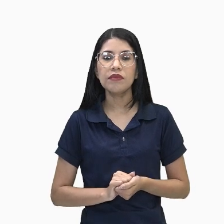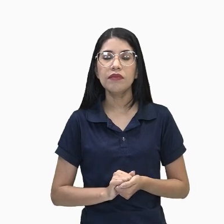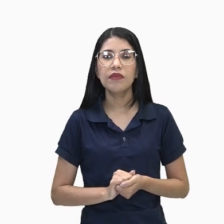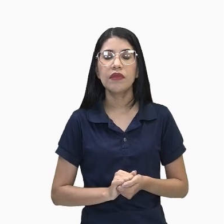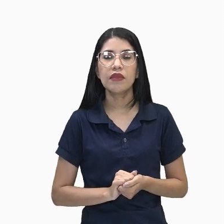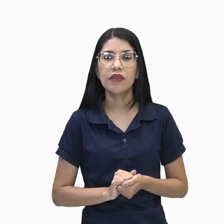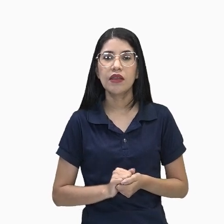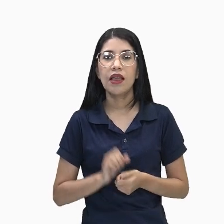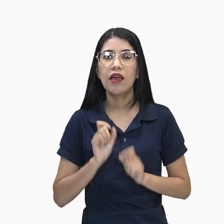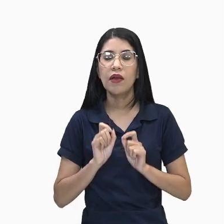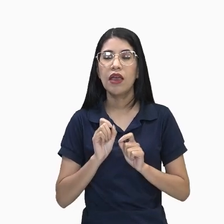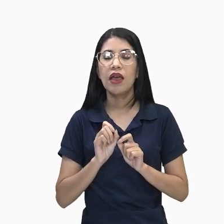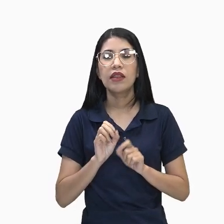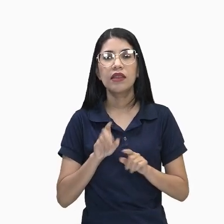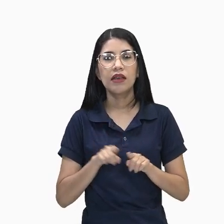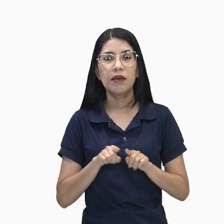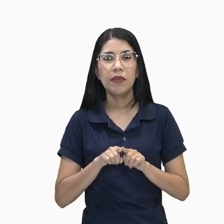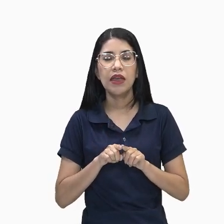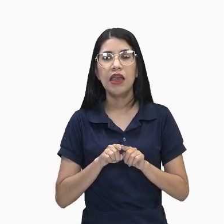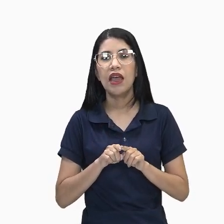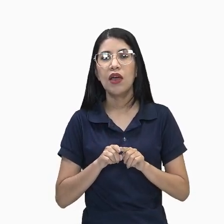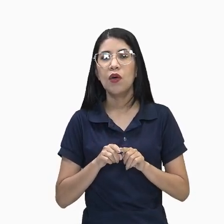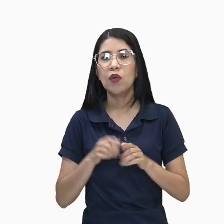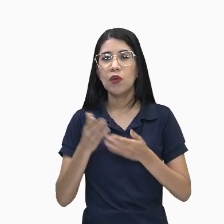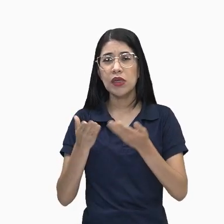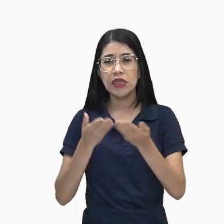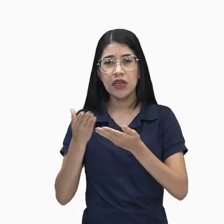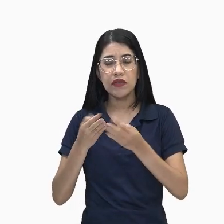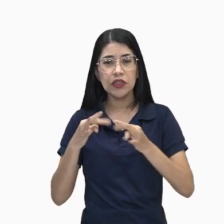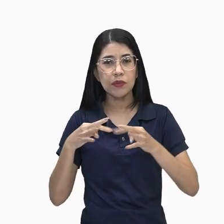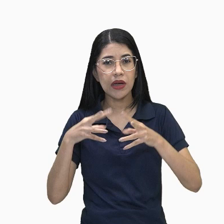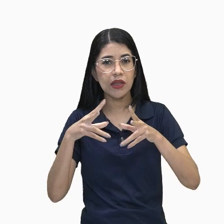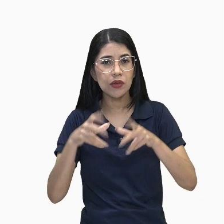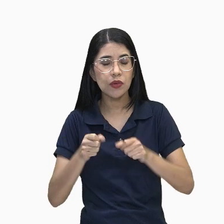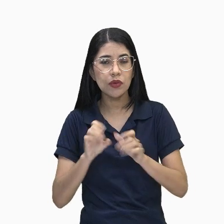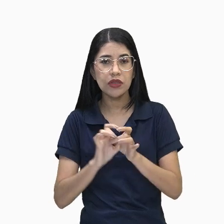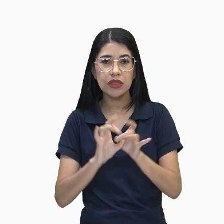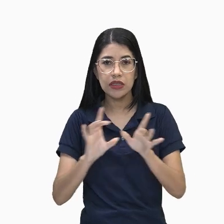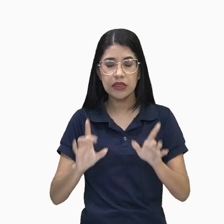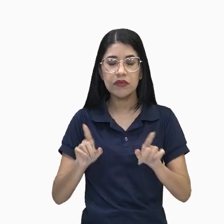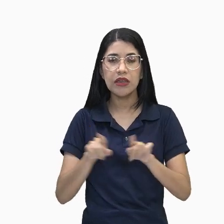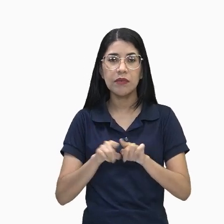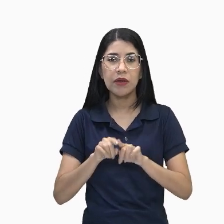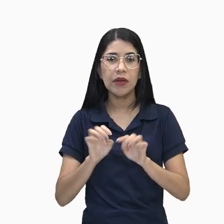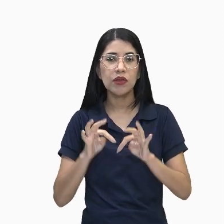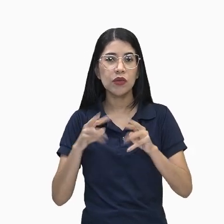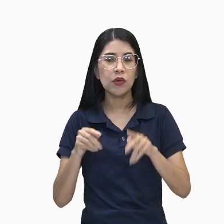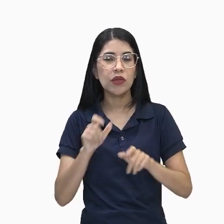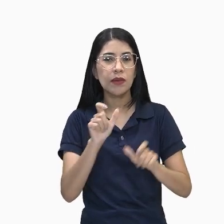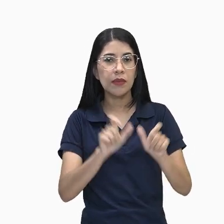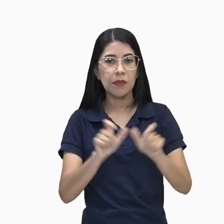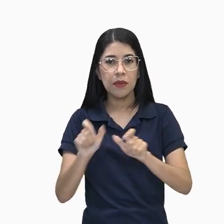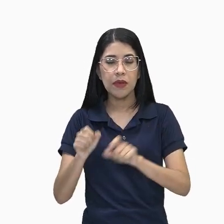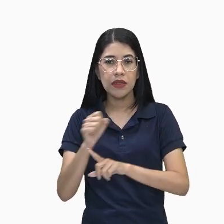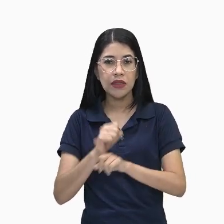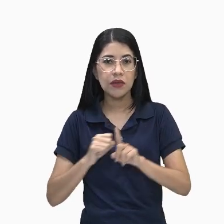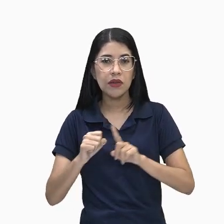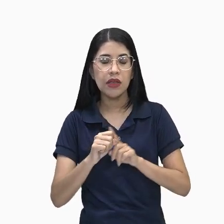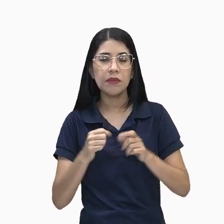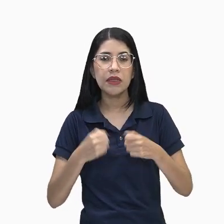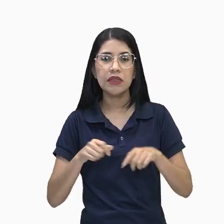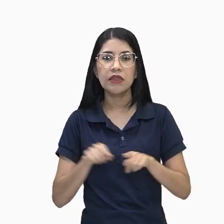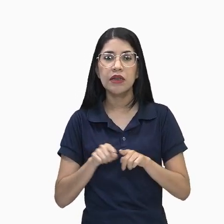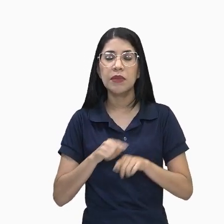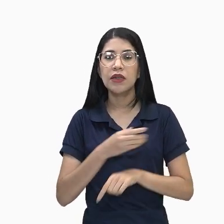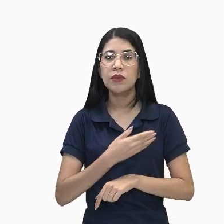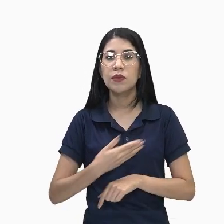a universalidade dos serviços. Então, disponibilizar para toda a sociedade os serviços. Que serviços são